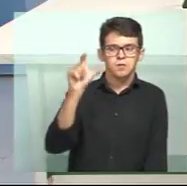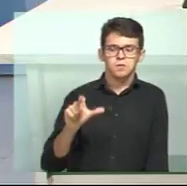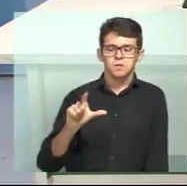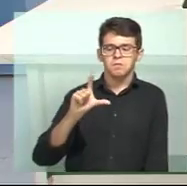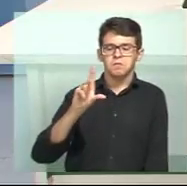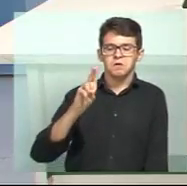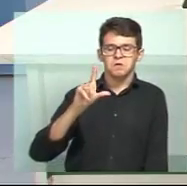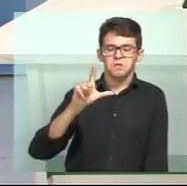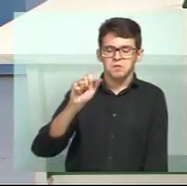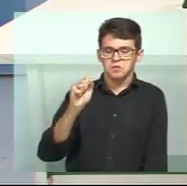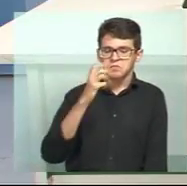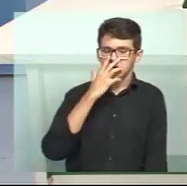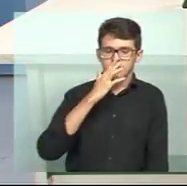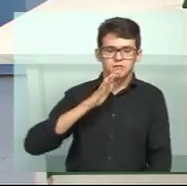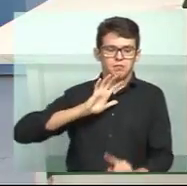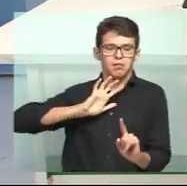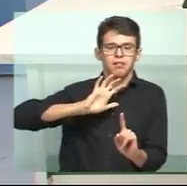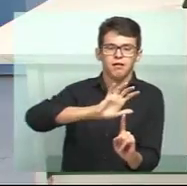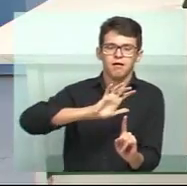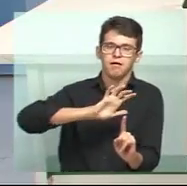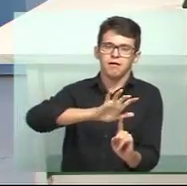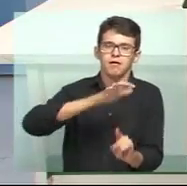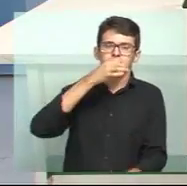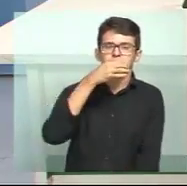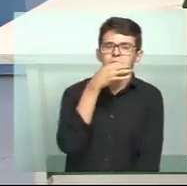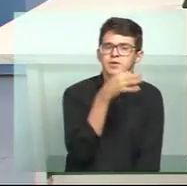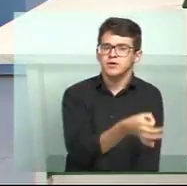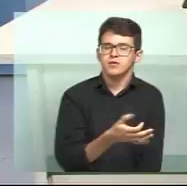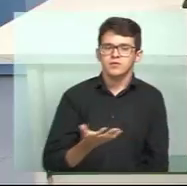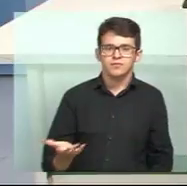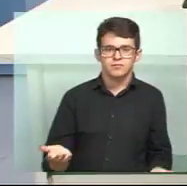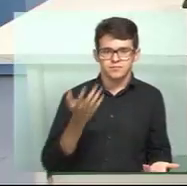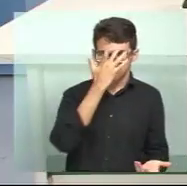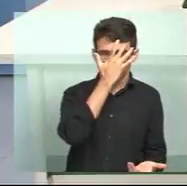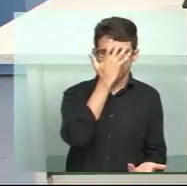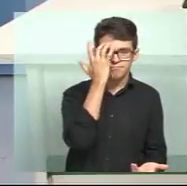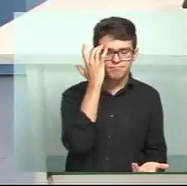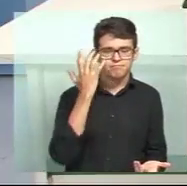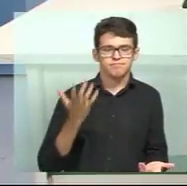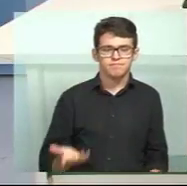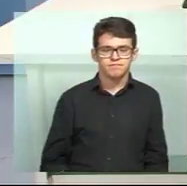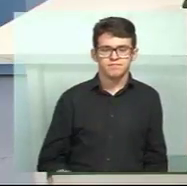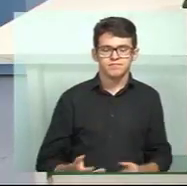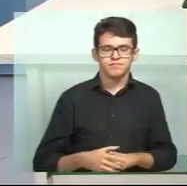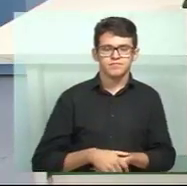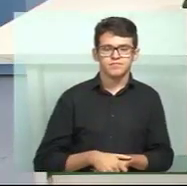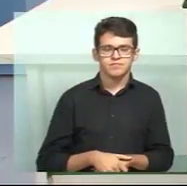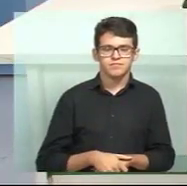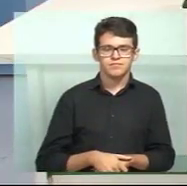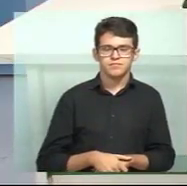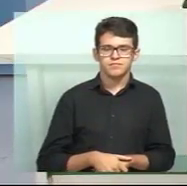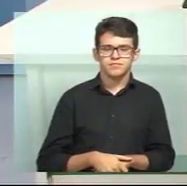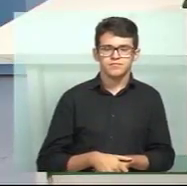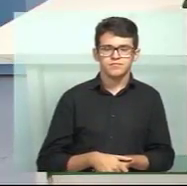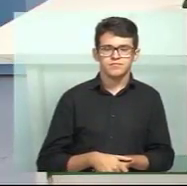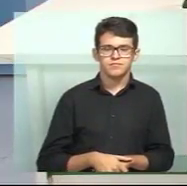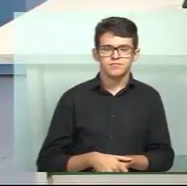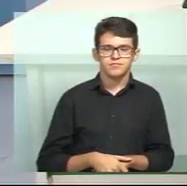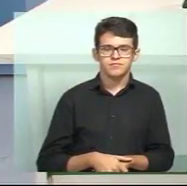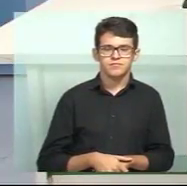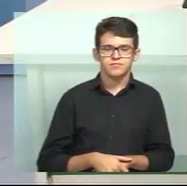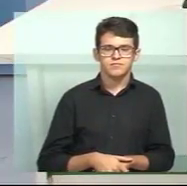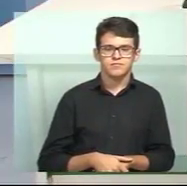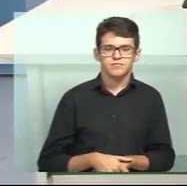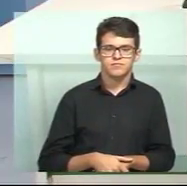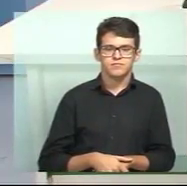tirar da cabeça deles e usar. Rapaz, é muito... É aceita Cascavel. Isso é um circo, É né, Luiz? aceita Isso é Cascavel. um